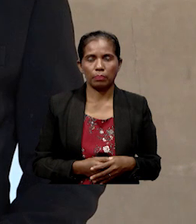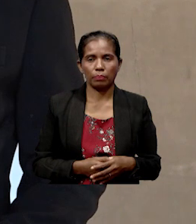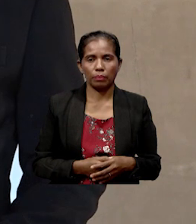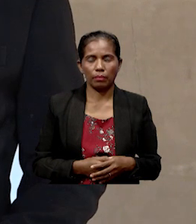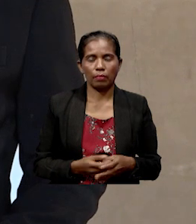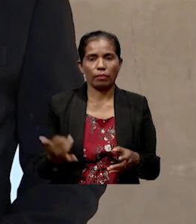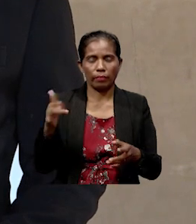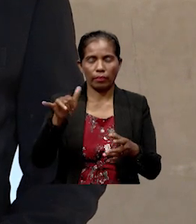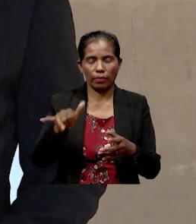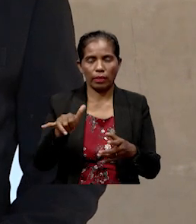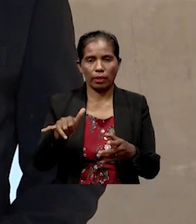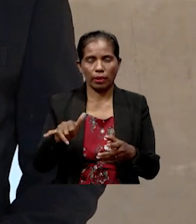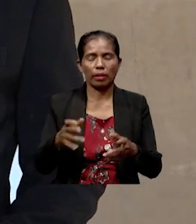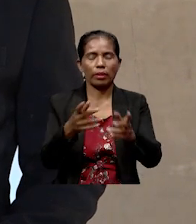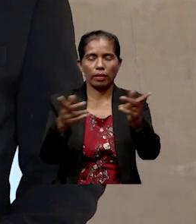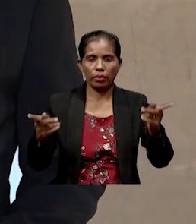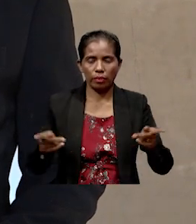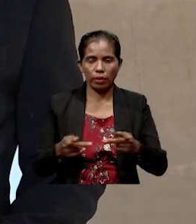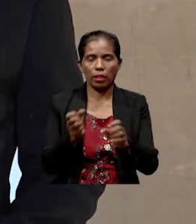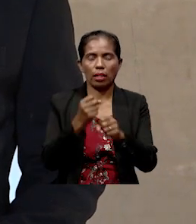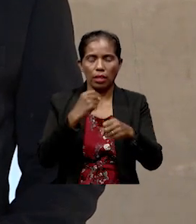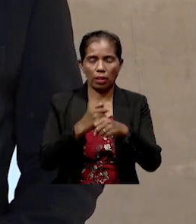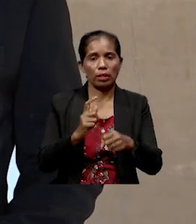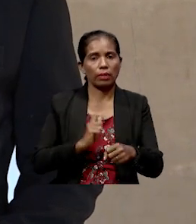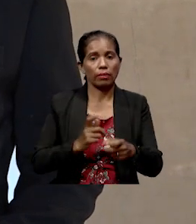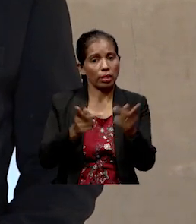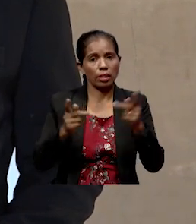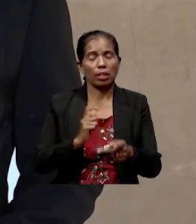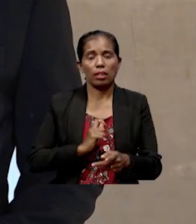tinha fato de realização e a Tachitolo.